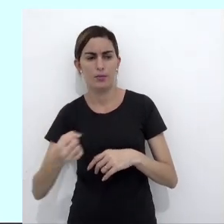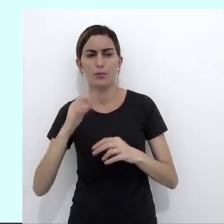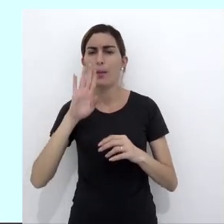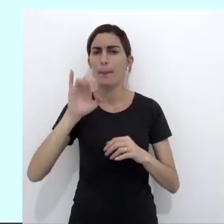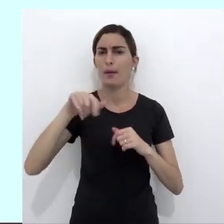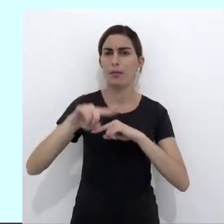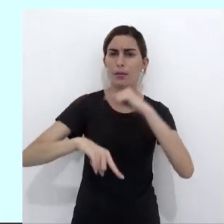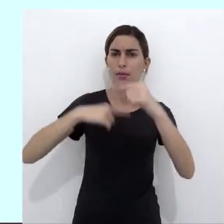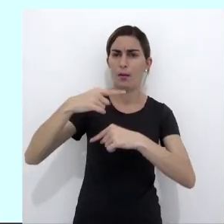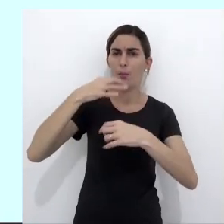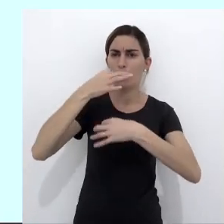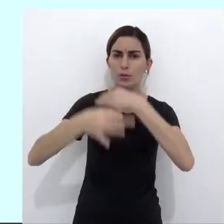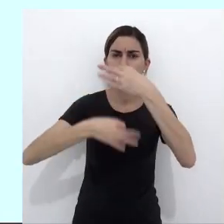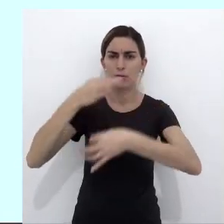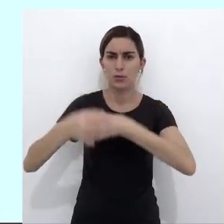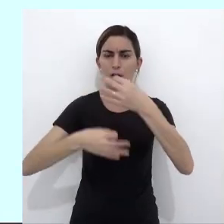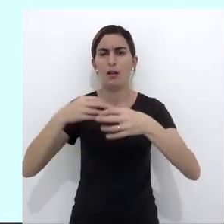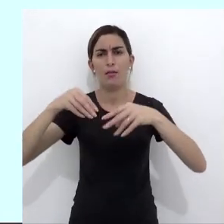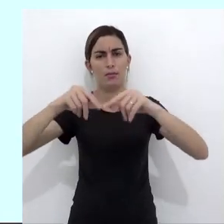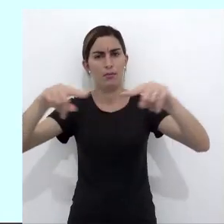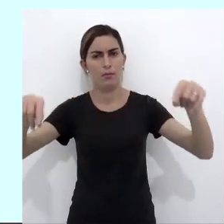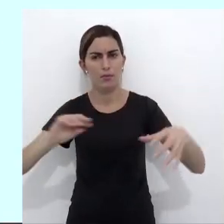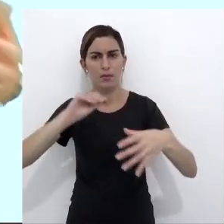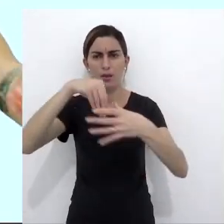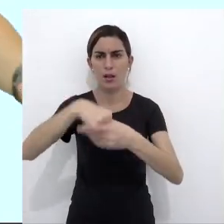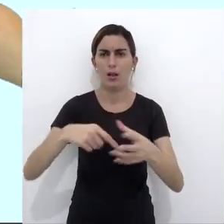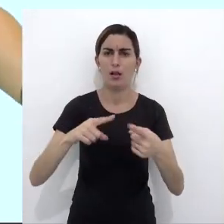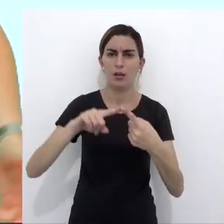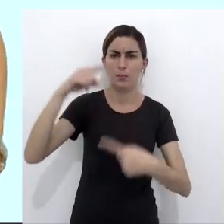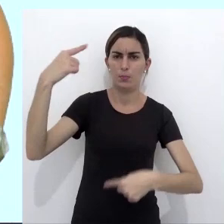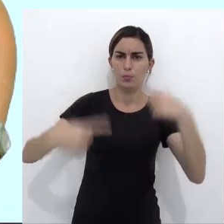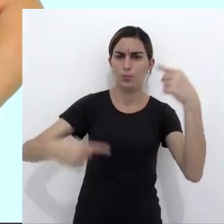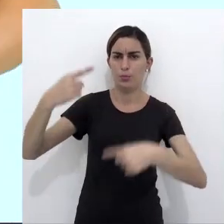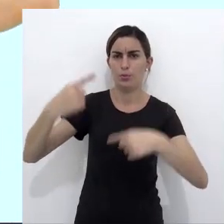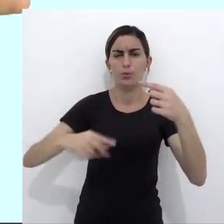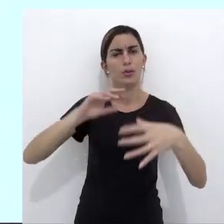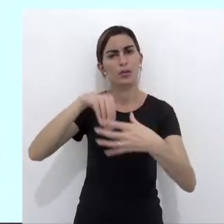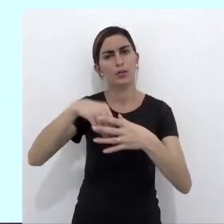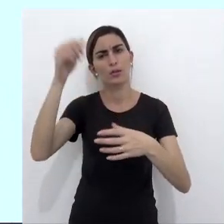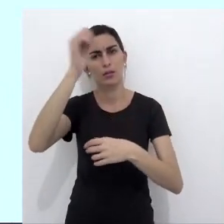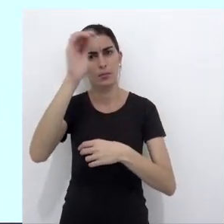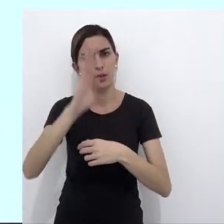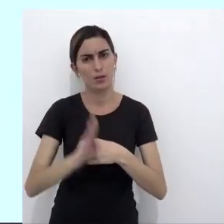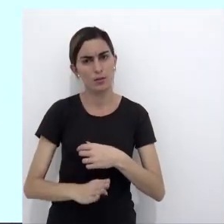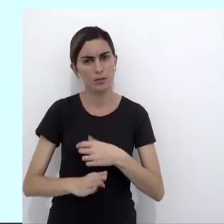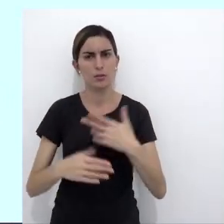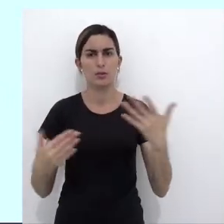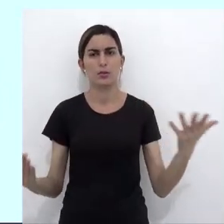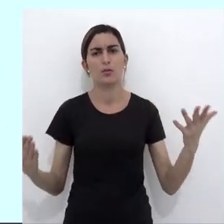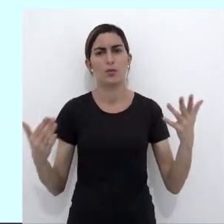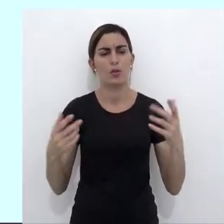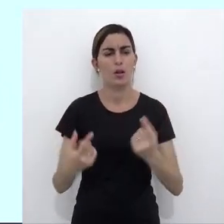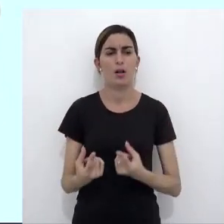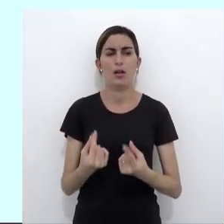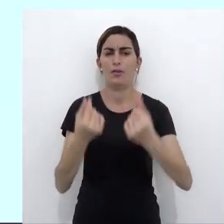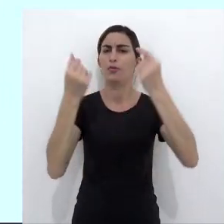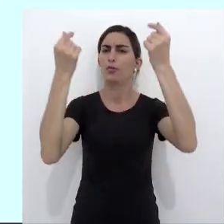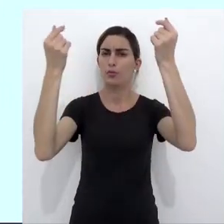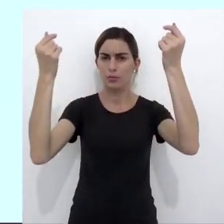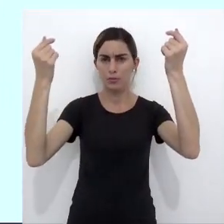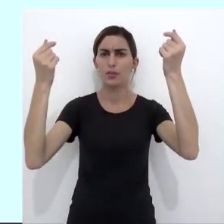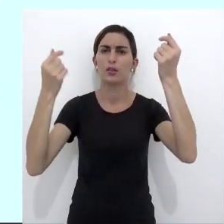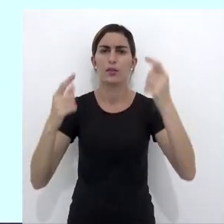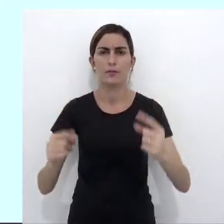nós comentarmos aí a questão interna, a questão da política interna no Brasil e a questão da economia, né? A